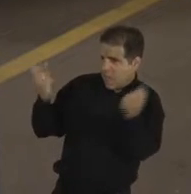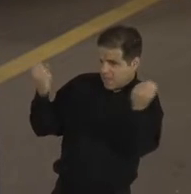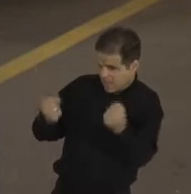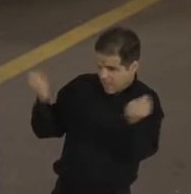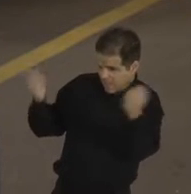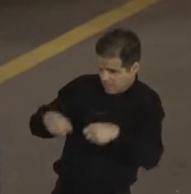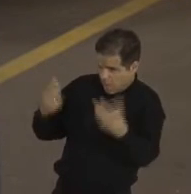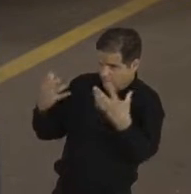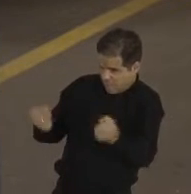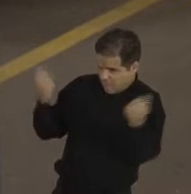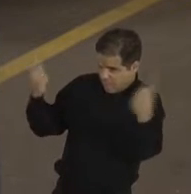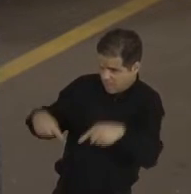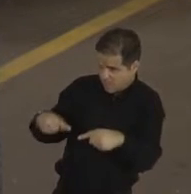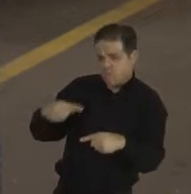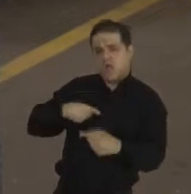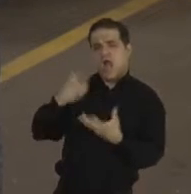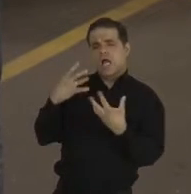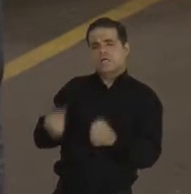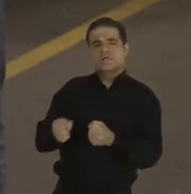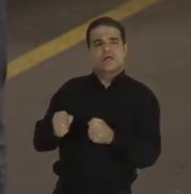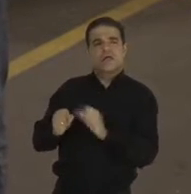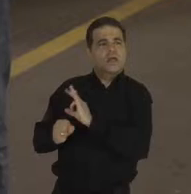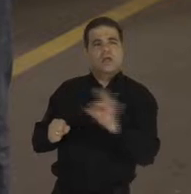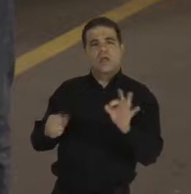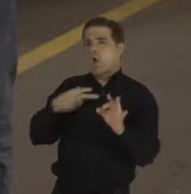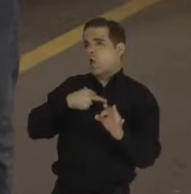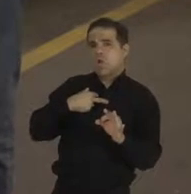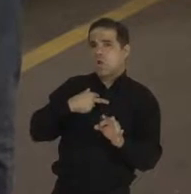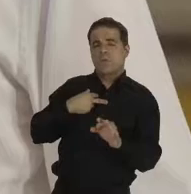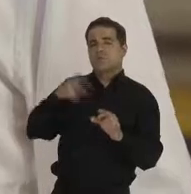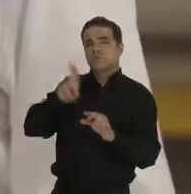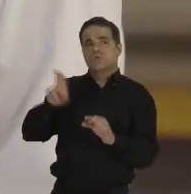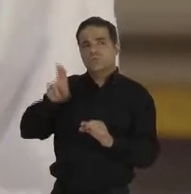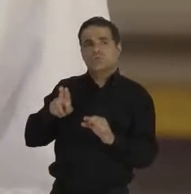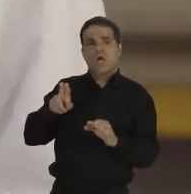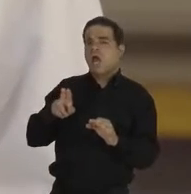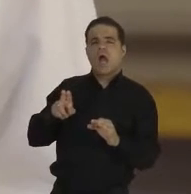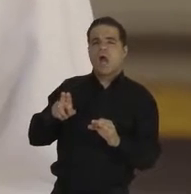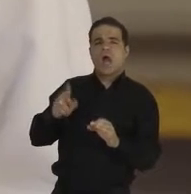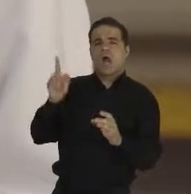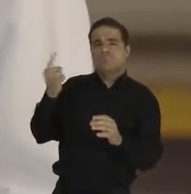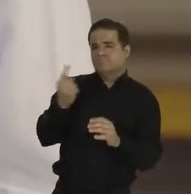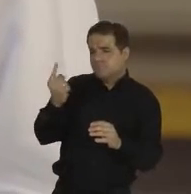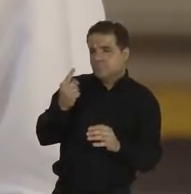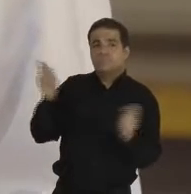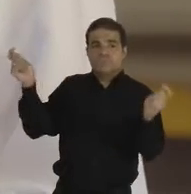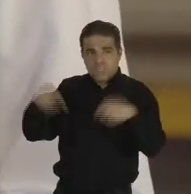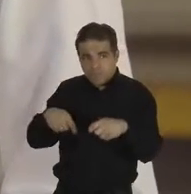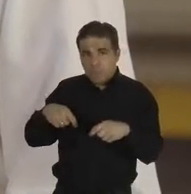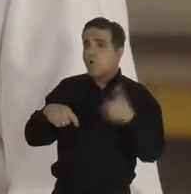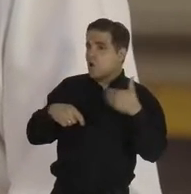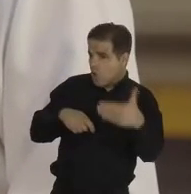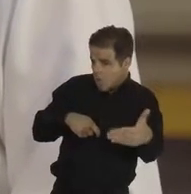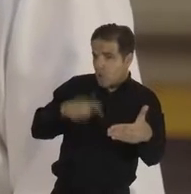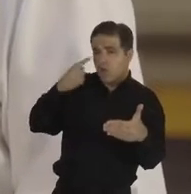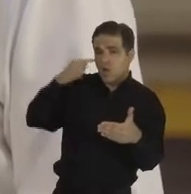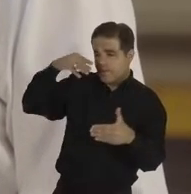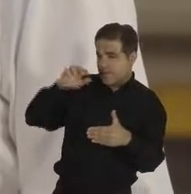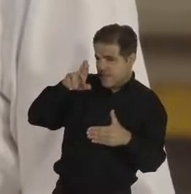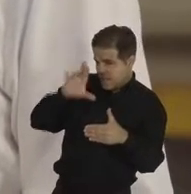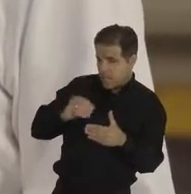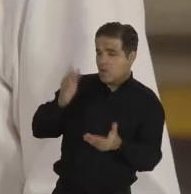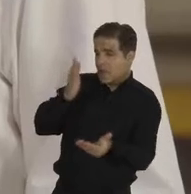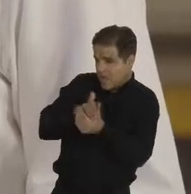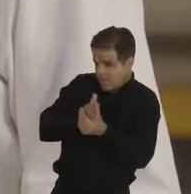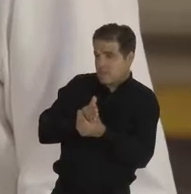eu super top mas a minha carteira é tipo ver eu não posso dirigir utilitário né Fica tranquila tá e você pode dirigir esse veículo com